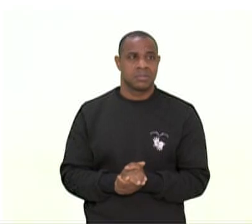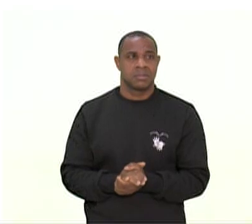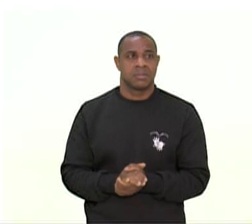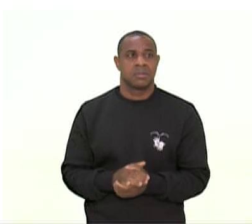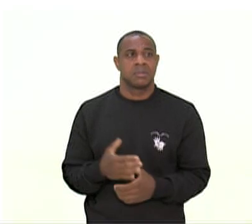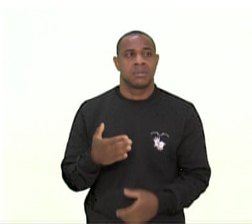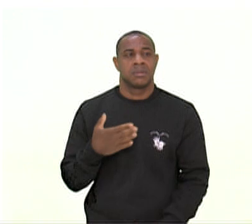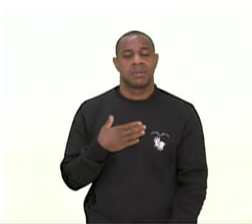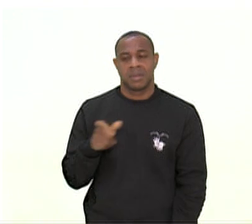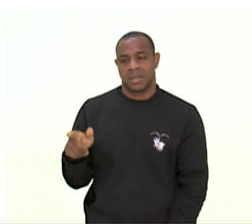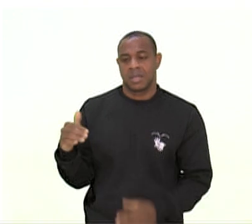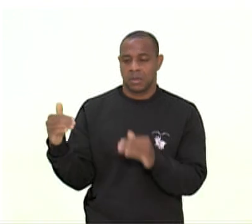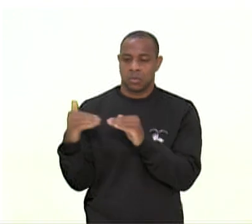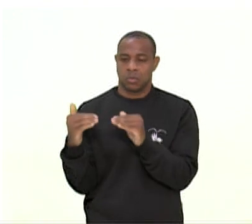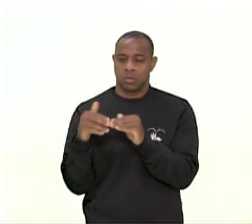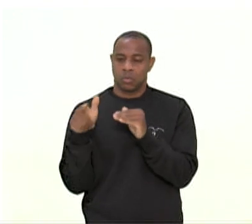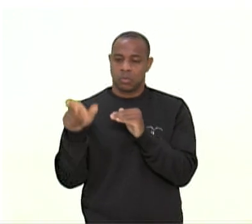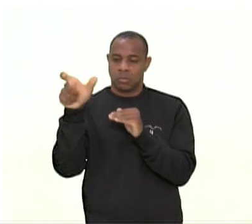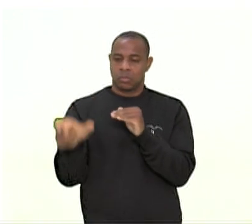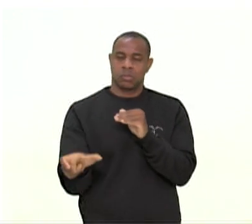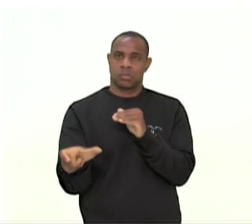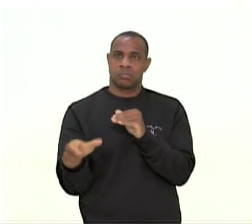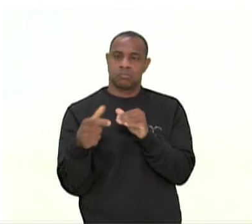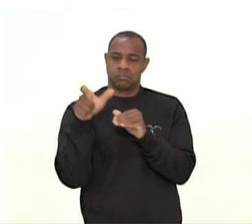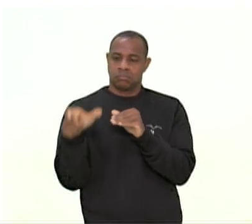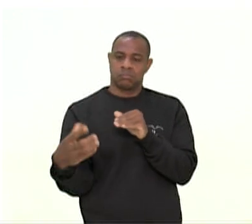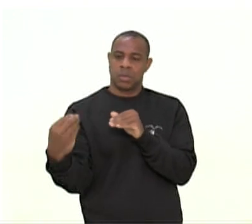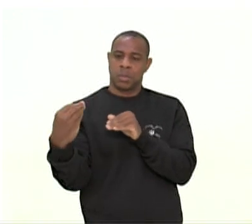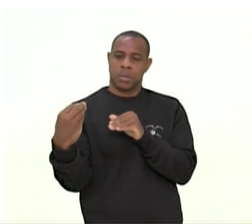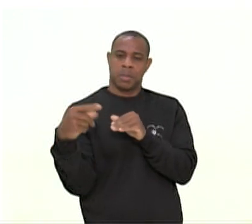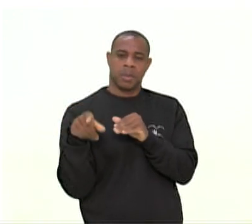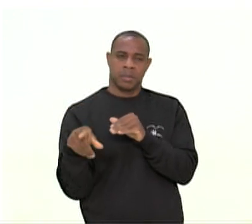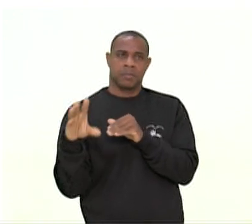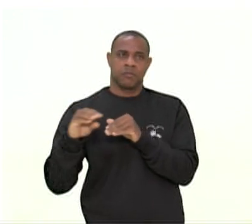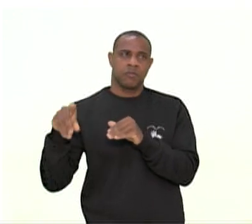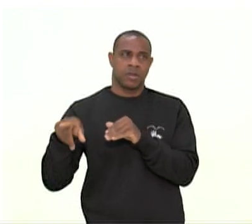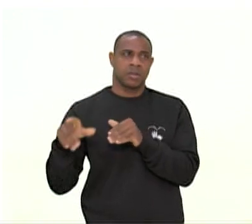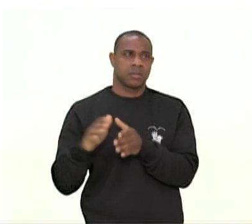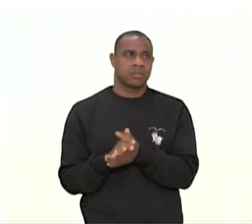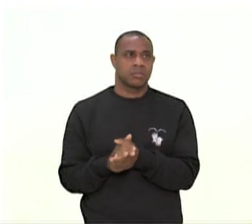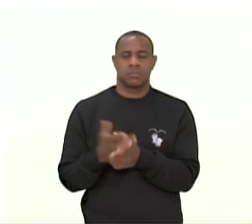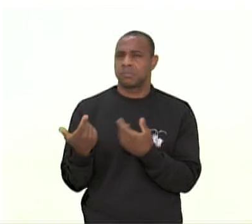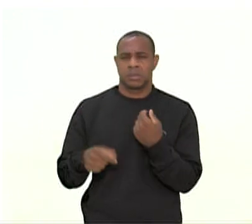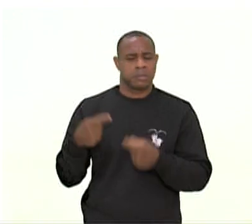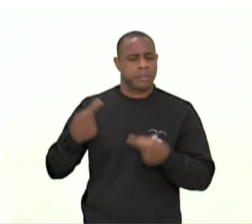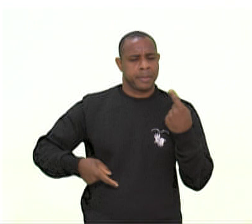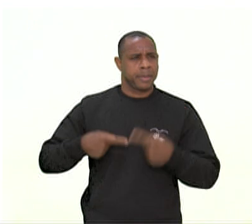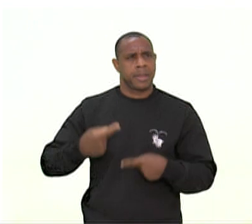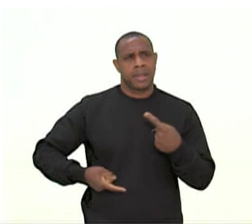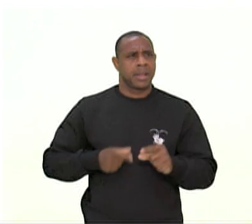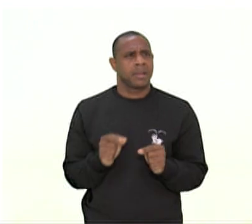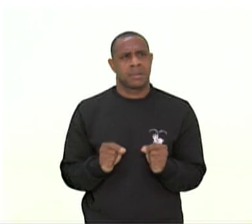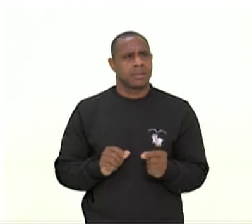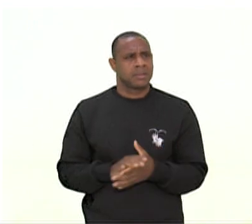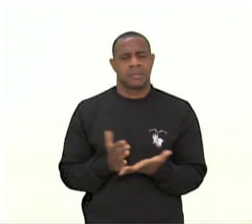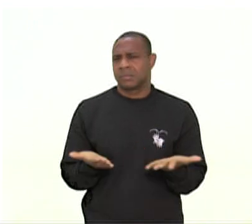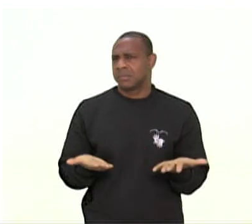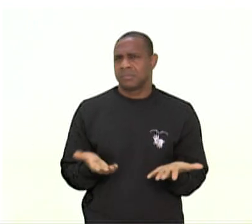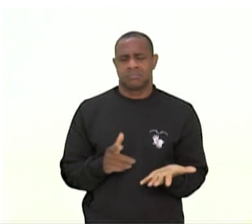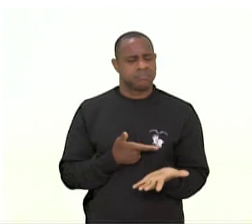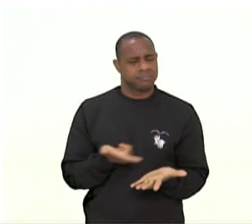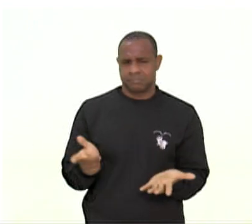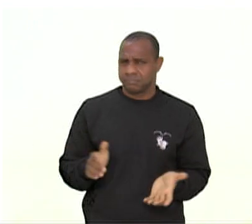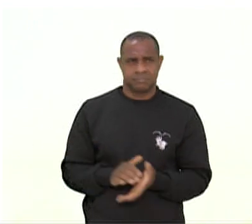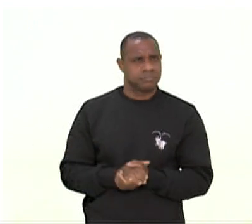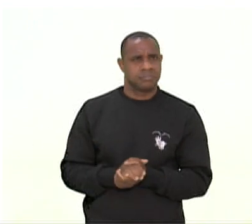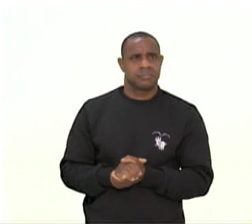registrar. Ela concorda com quem está falando, né? Com o locutor. Então, não tem que ficar discutindo, pensando, colocando uma fórmula ali,